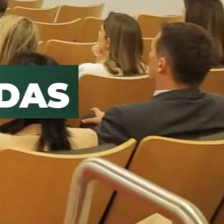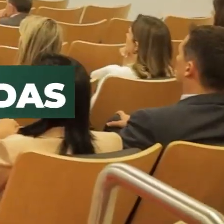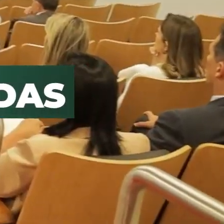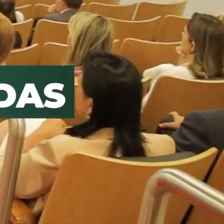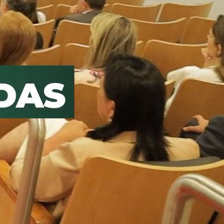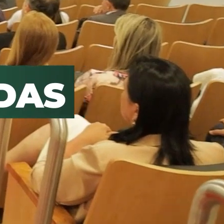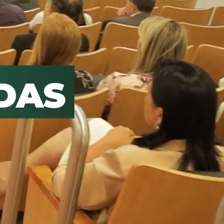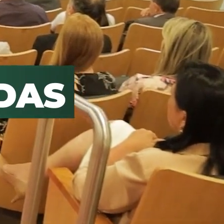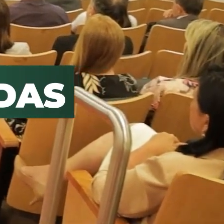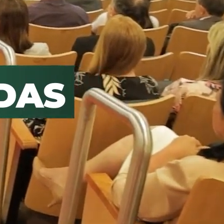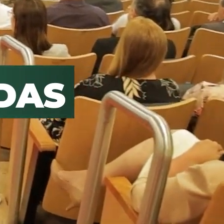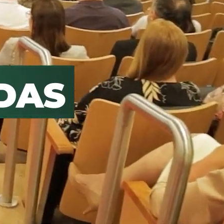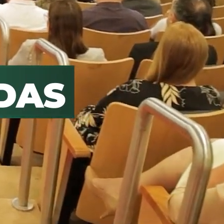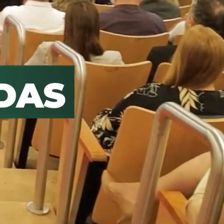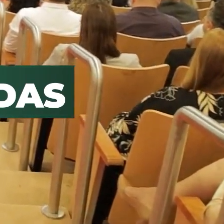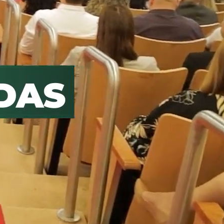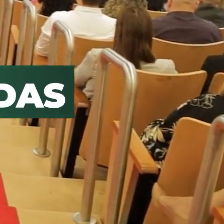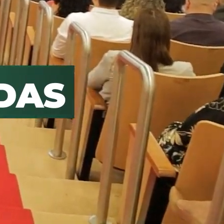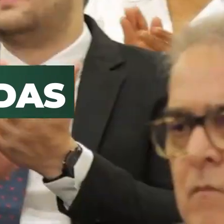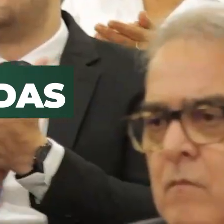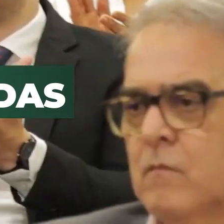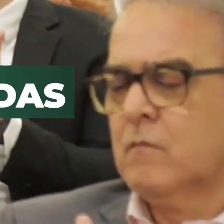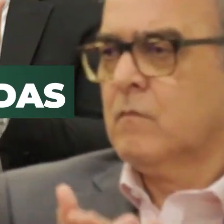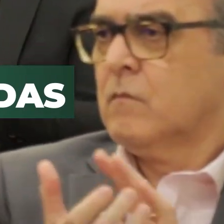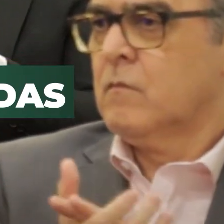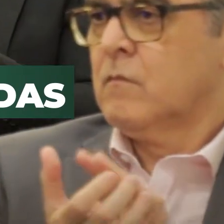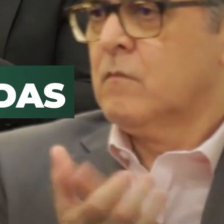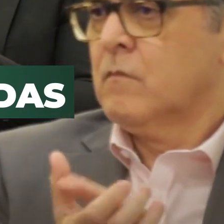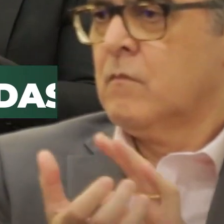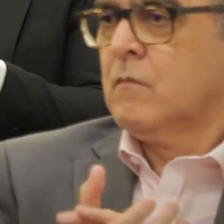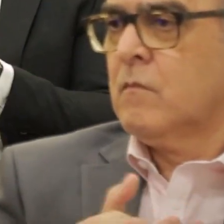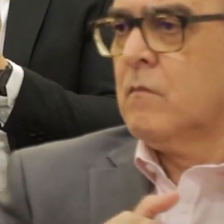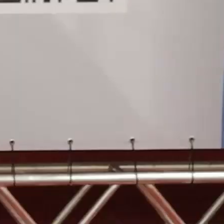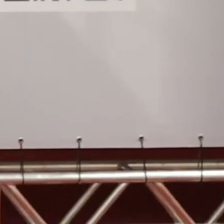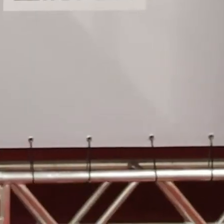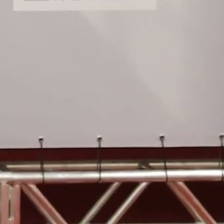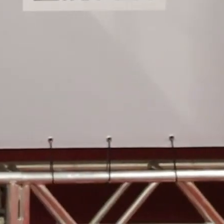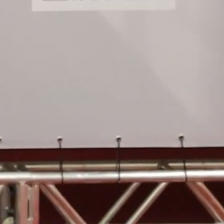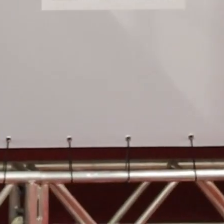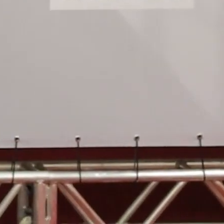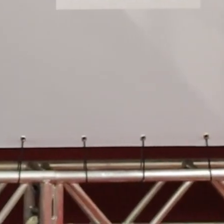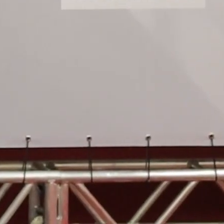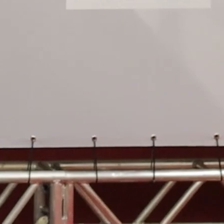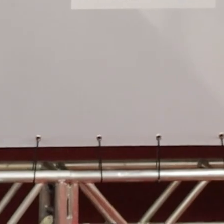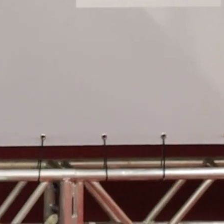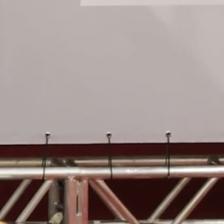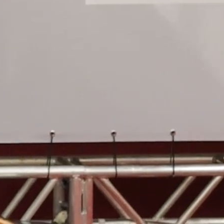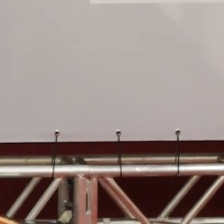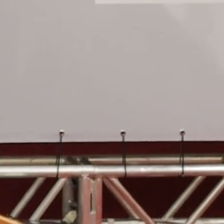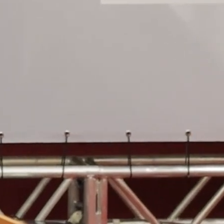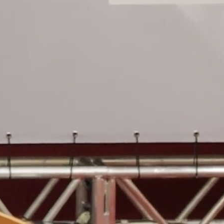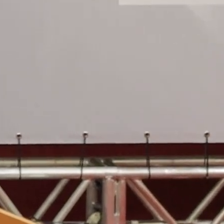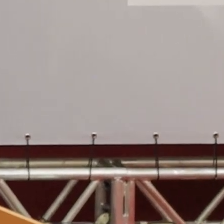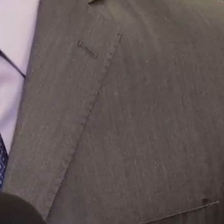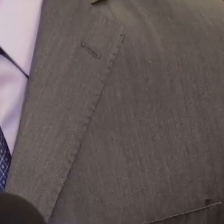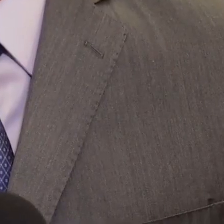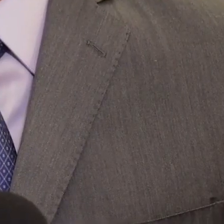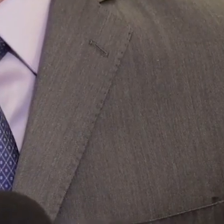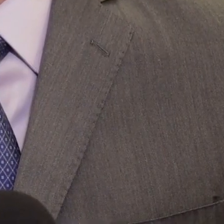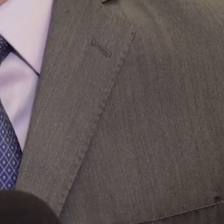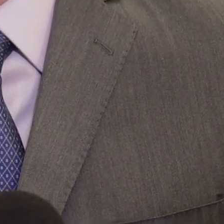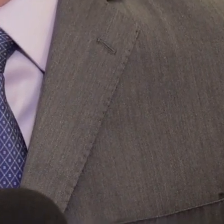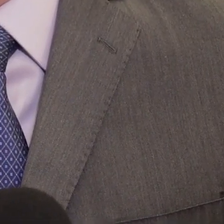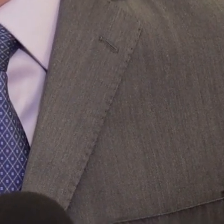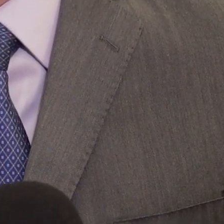que é coordenado pelo NUPEMEC. Chamamos toda a sociedade, sobretudo as empresas, os bancos, junto com a associação comercial, para